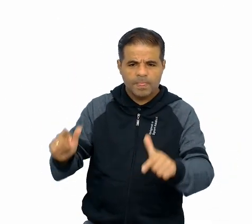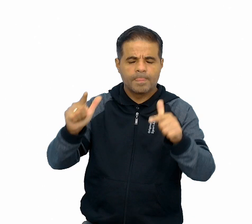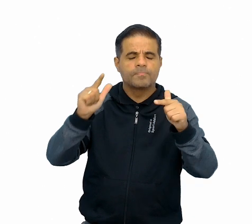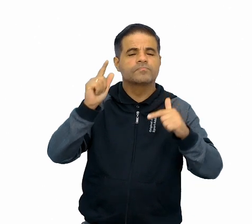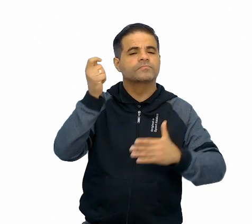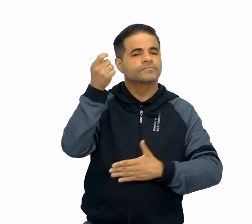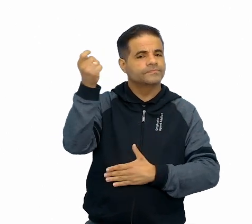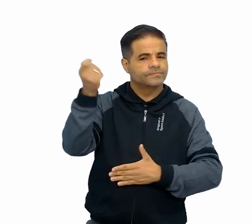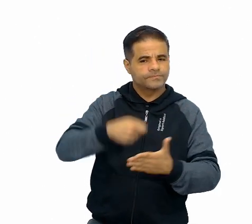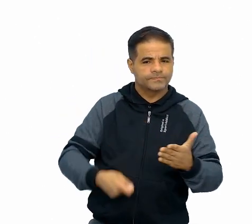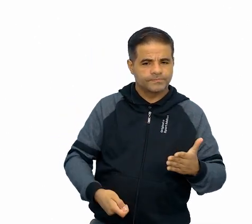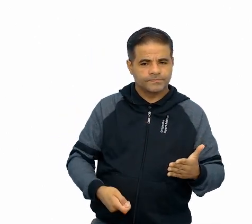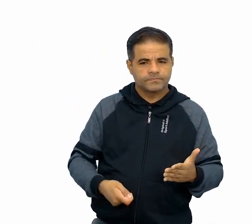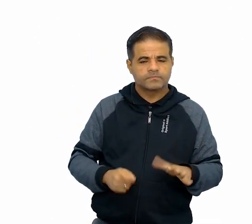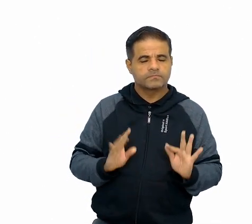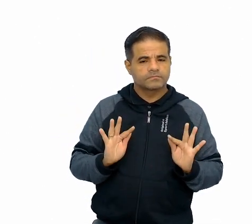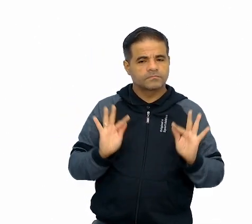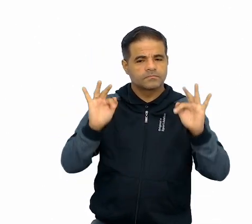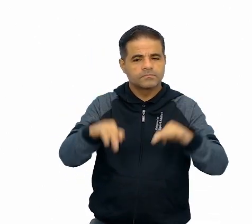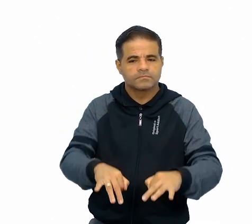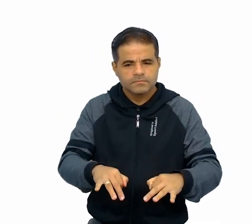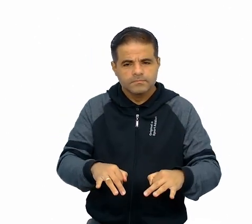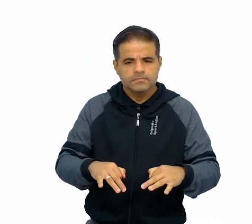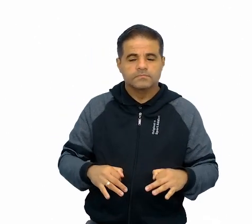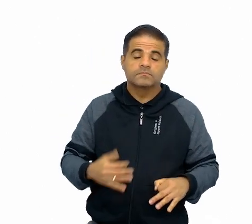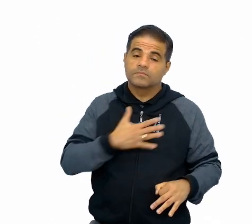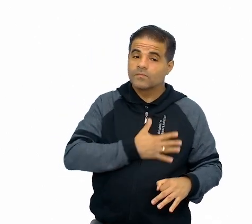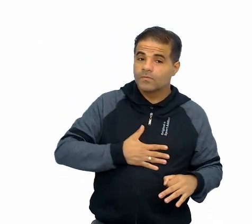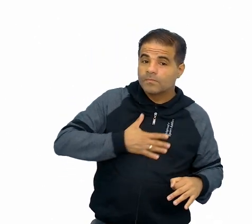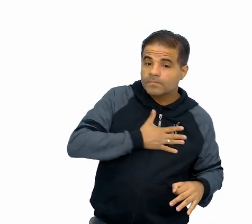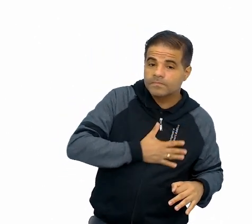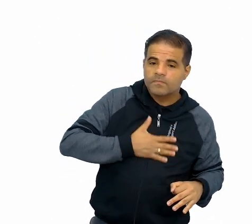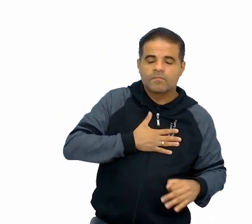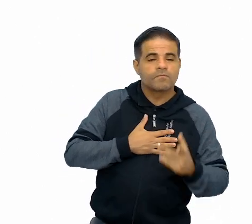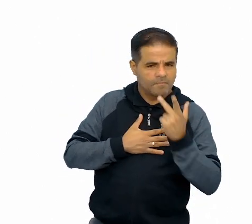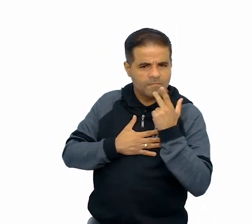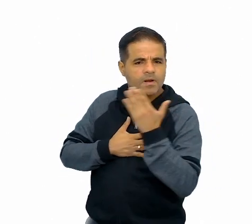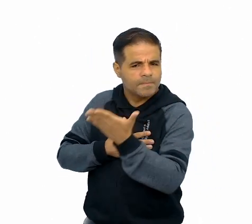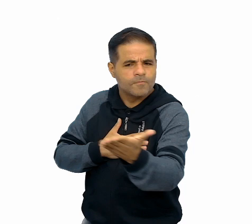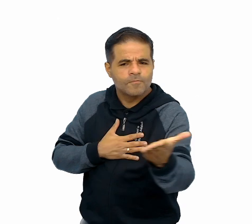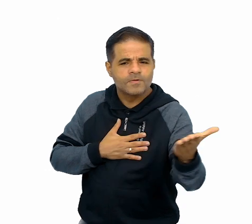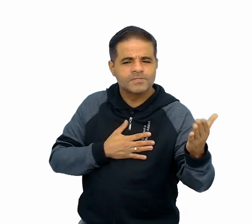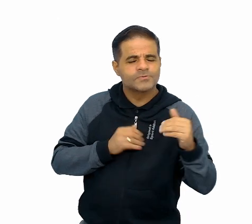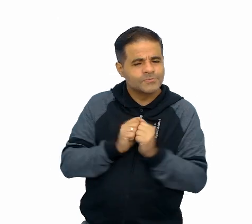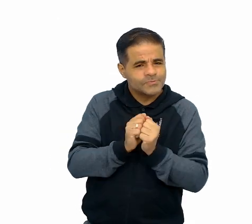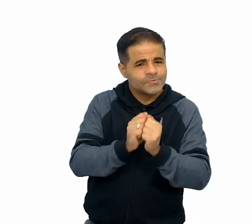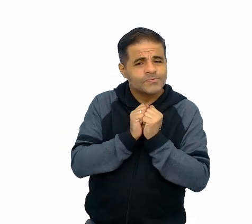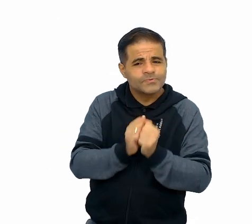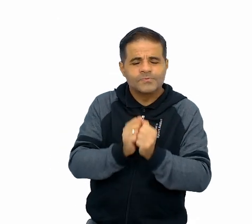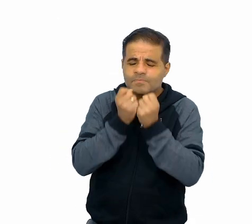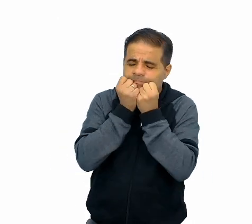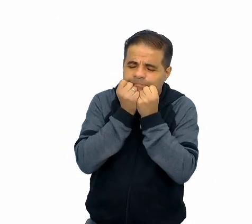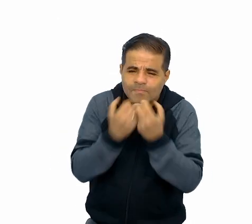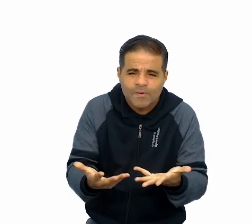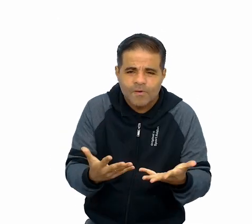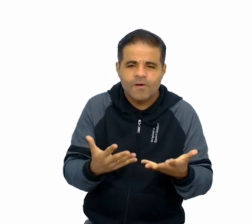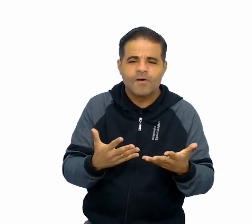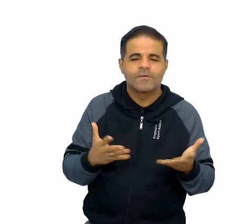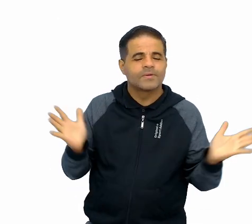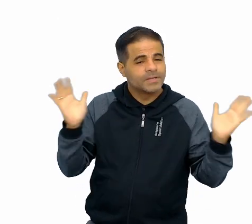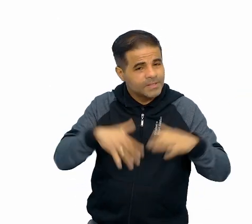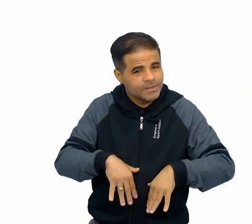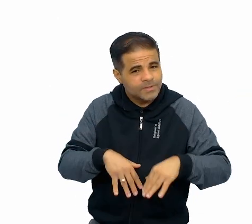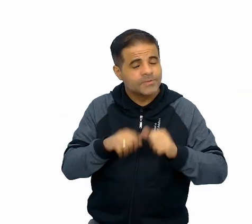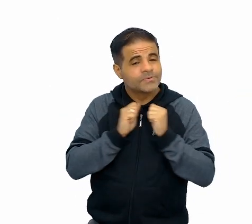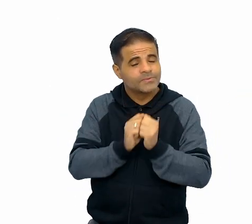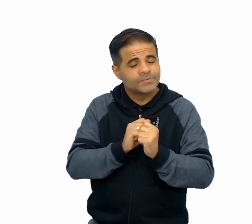a escrita. E finalizando, né, eu gostaria de dizer que foi muito bom estar com vocês aqui, neste momento